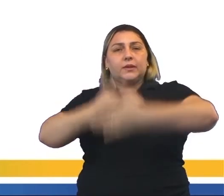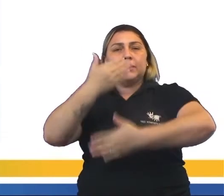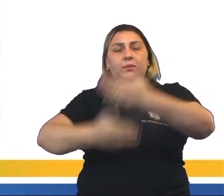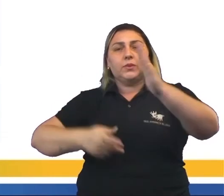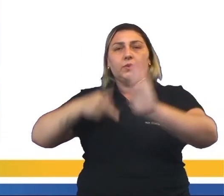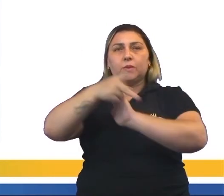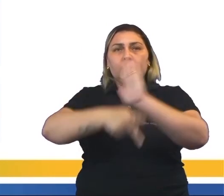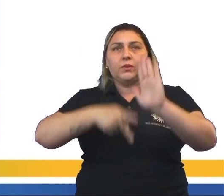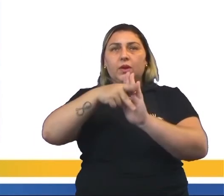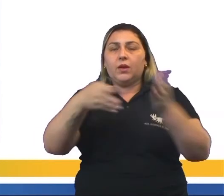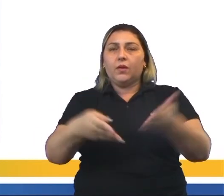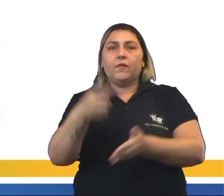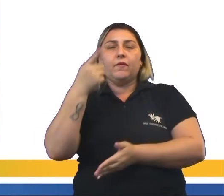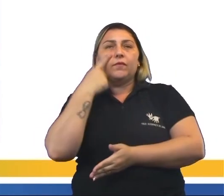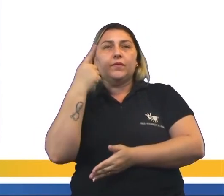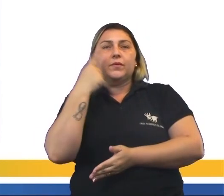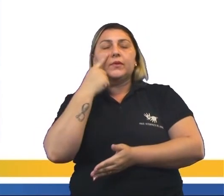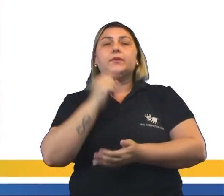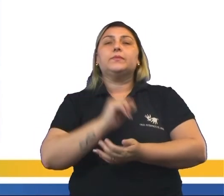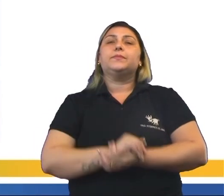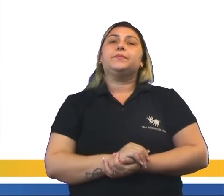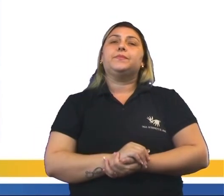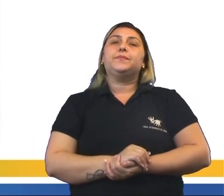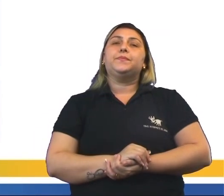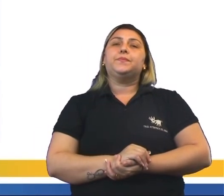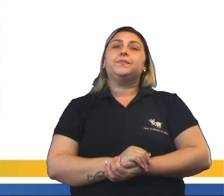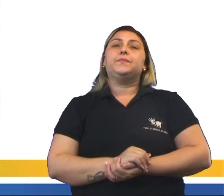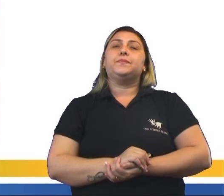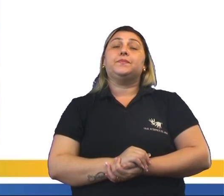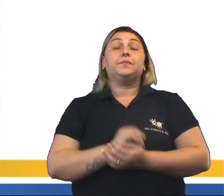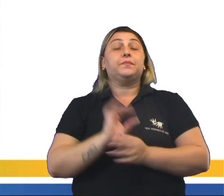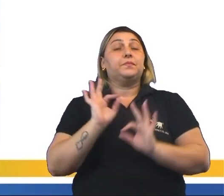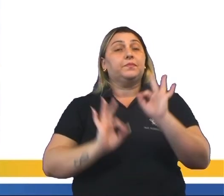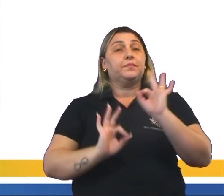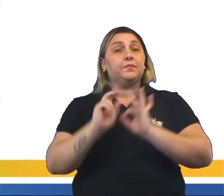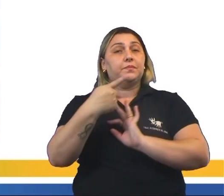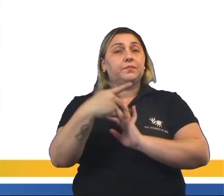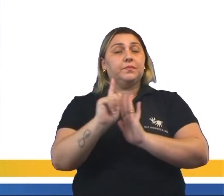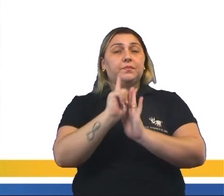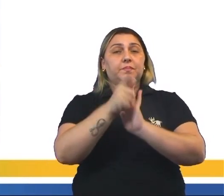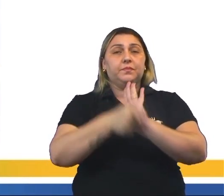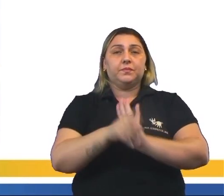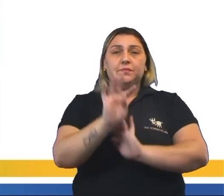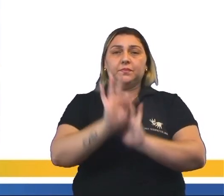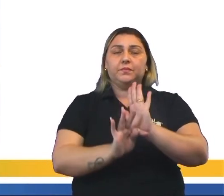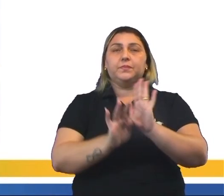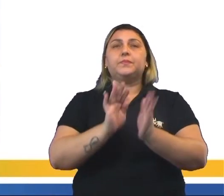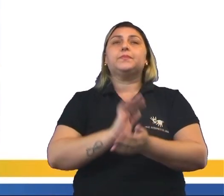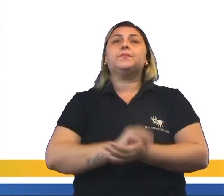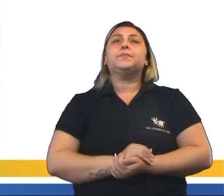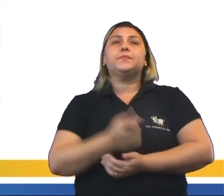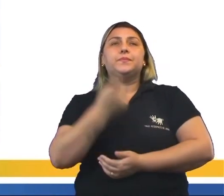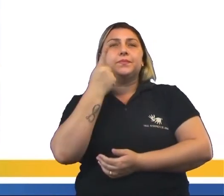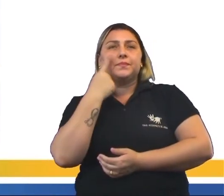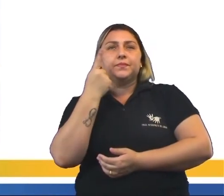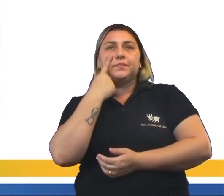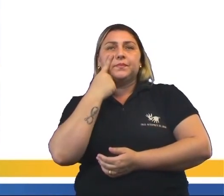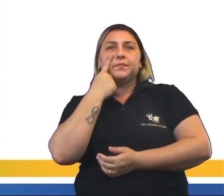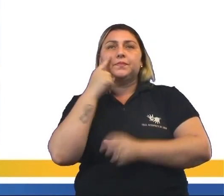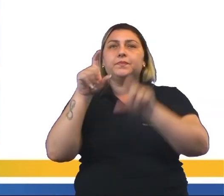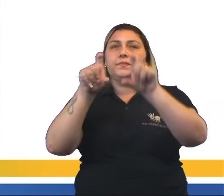vamos observar mais uns aspectos desse texto que é para você produzir o seu gênero, o seu texto. Observe que